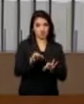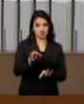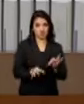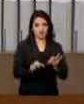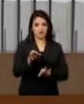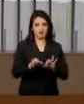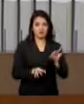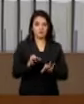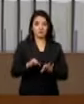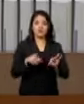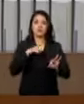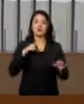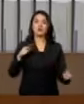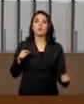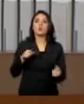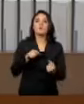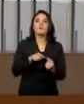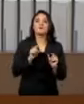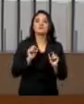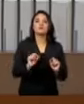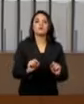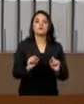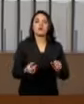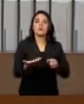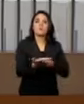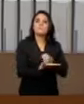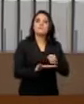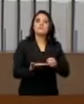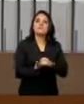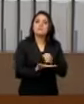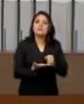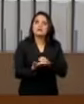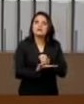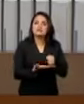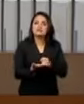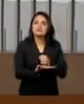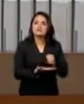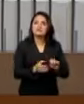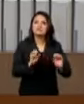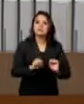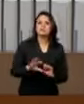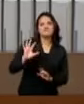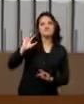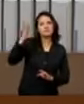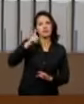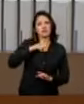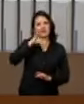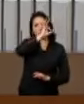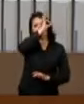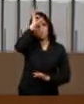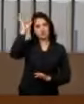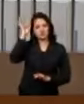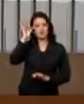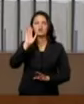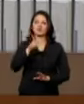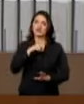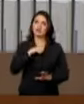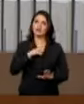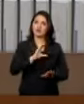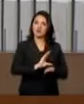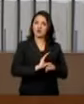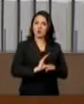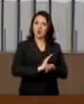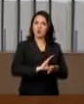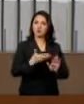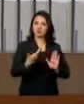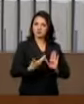versa sobre o alcance do princípio da presunção de inocência, previsto em nossa Constituição Federal,